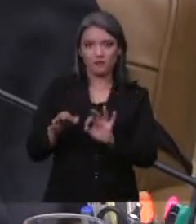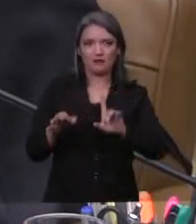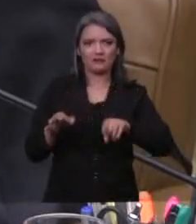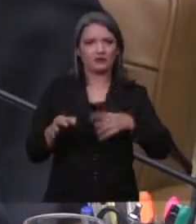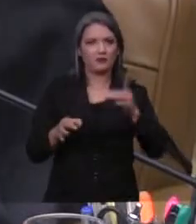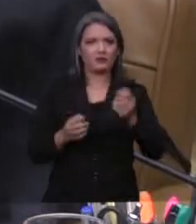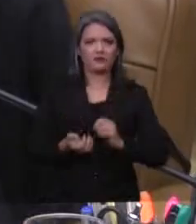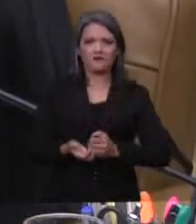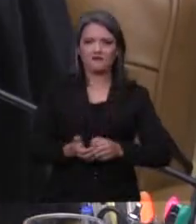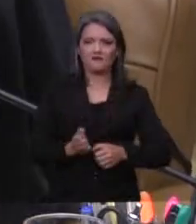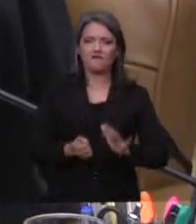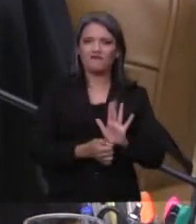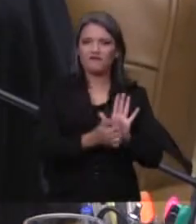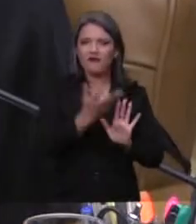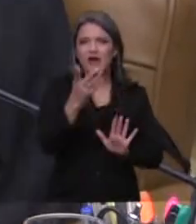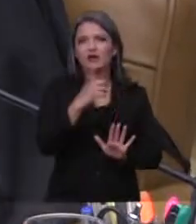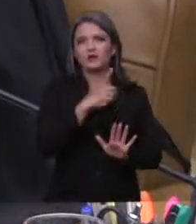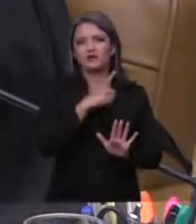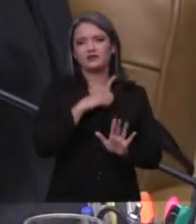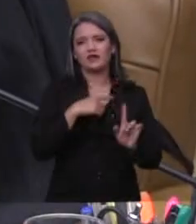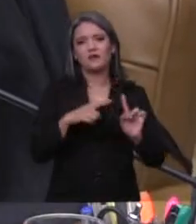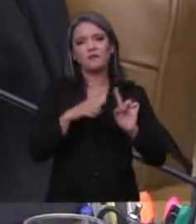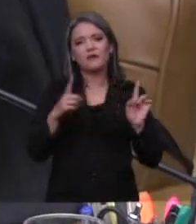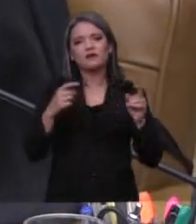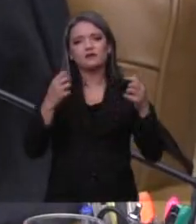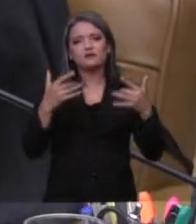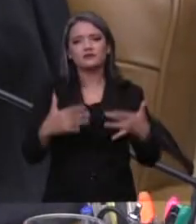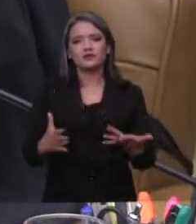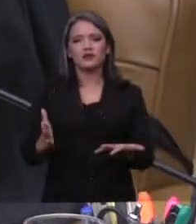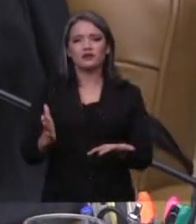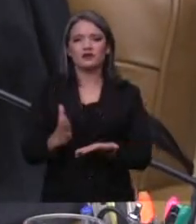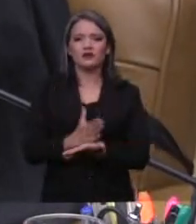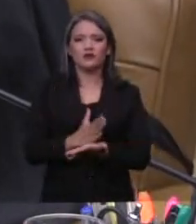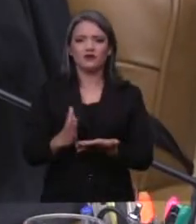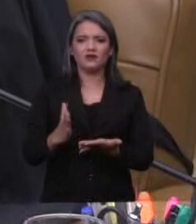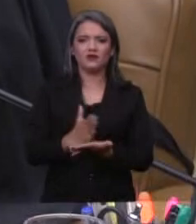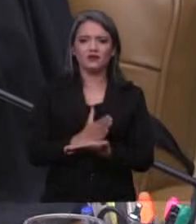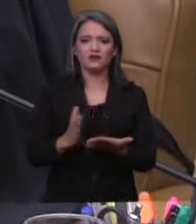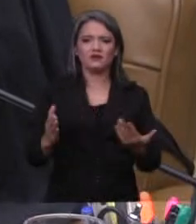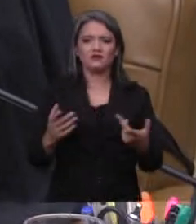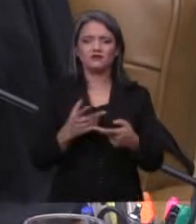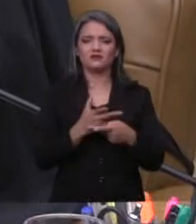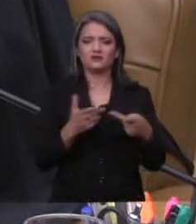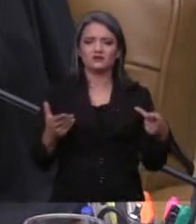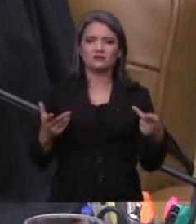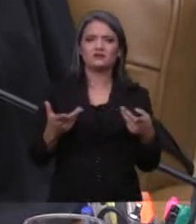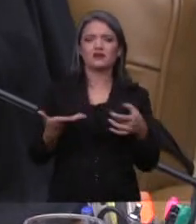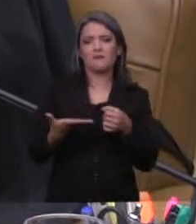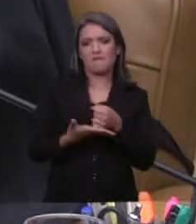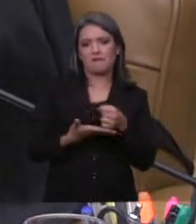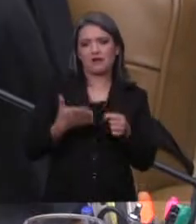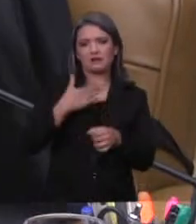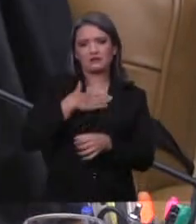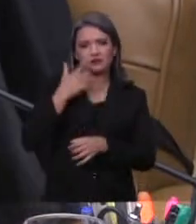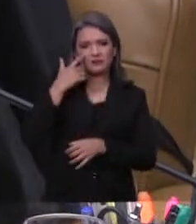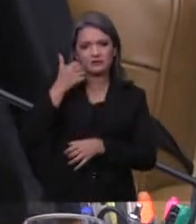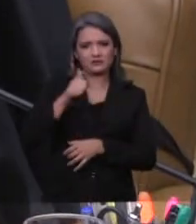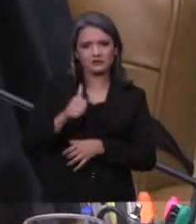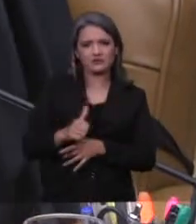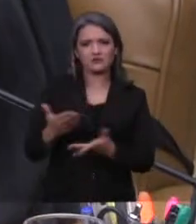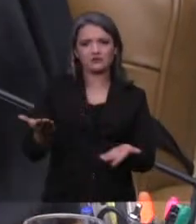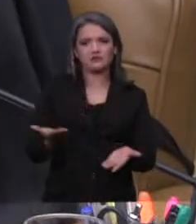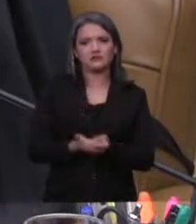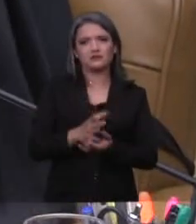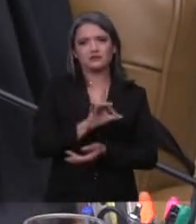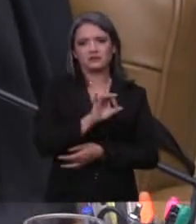apenas pautar em linhas gerais alguns parâmetros que nortearão a minha análise de cada caso.